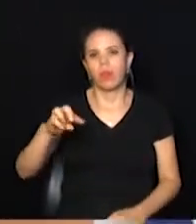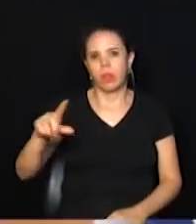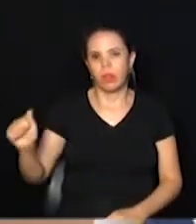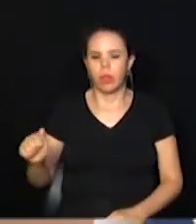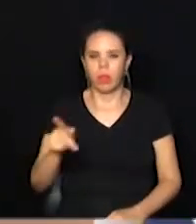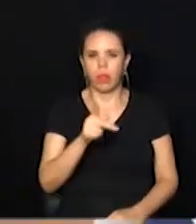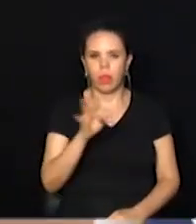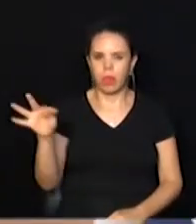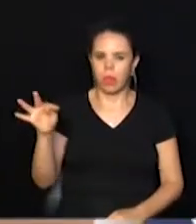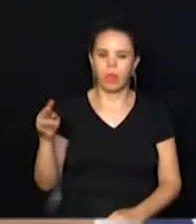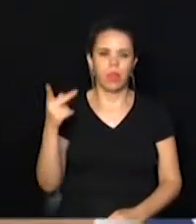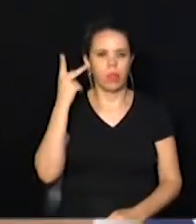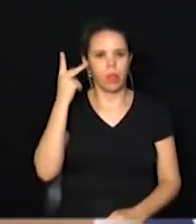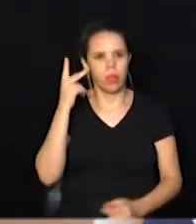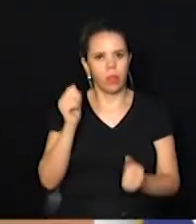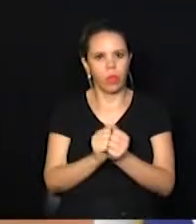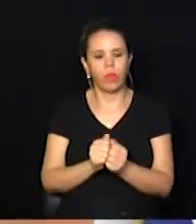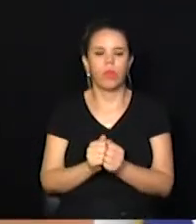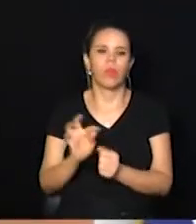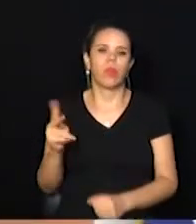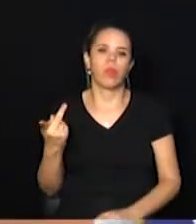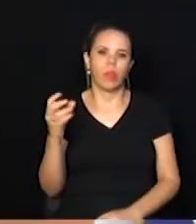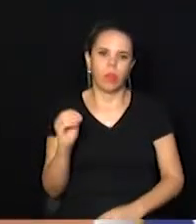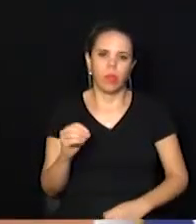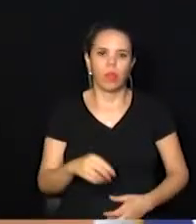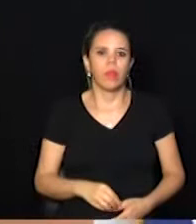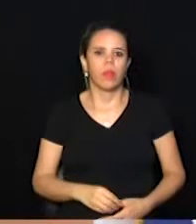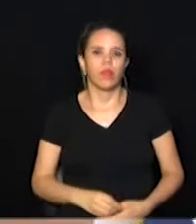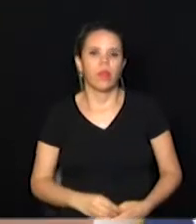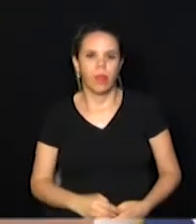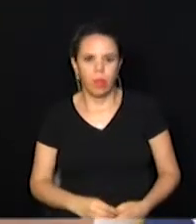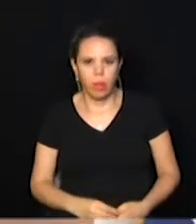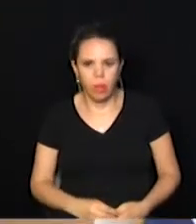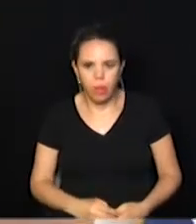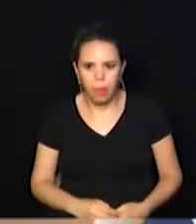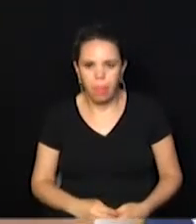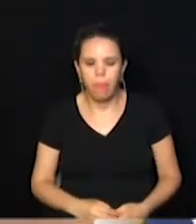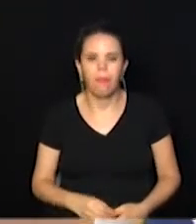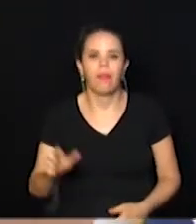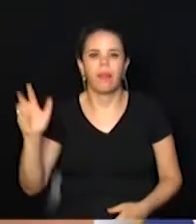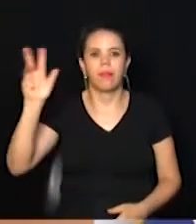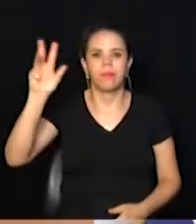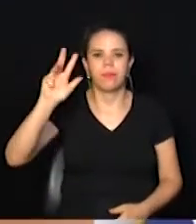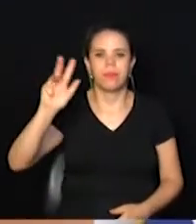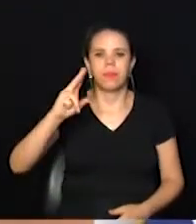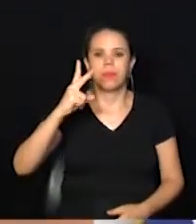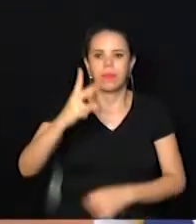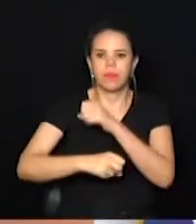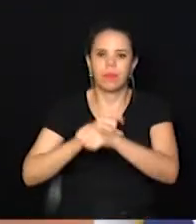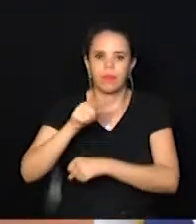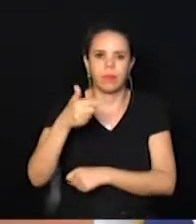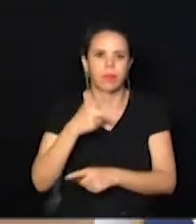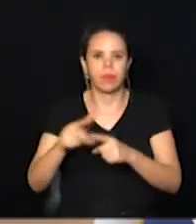junto com o Toninho, não é isso? Junto com o Toninho. o Lula, 2 anos depois, ganha